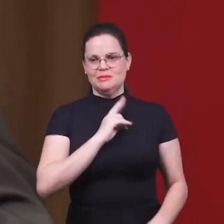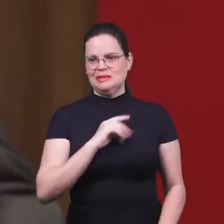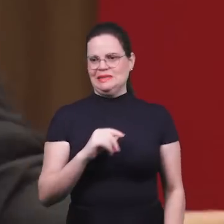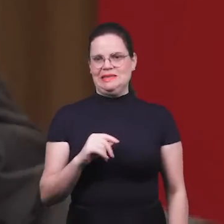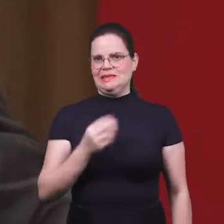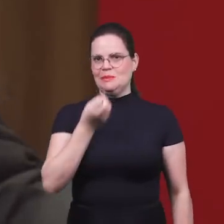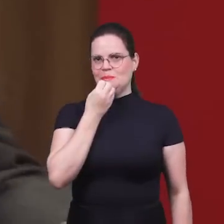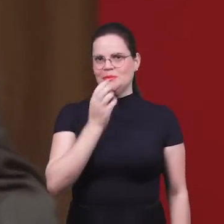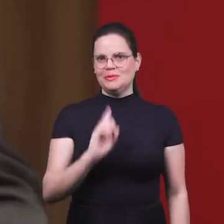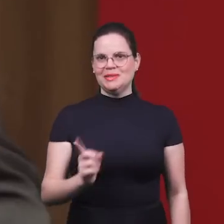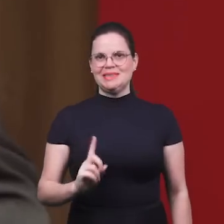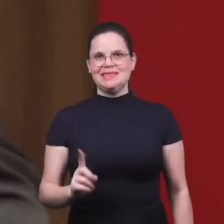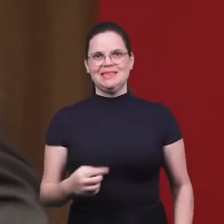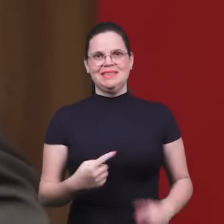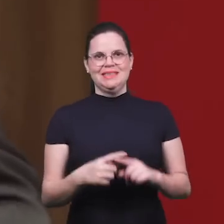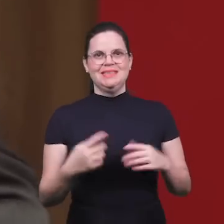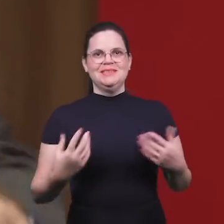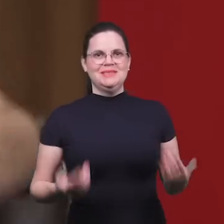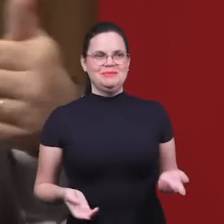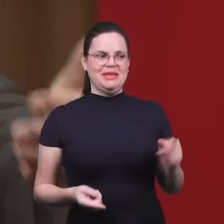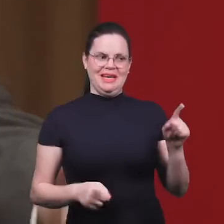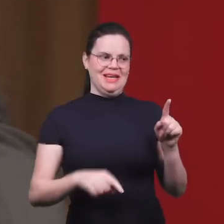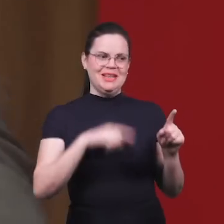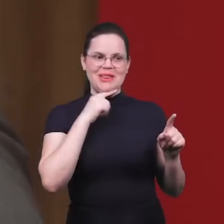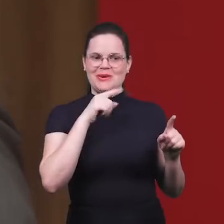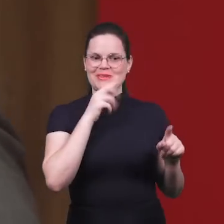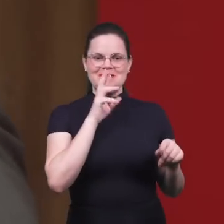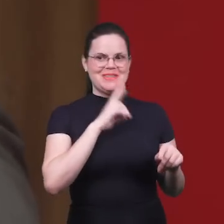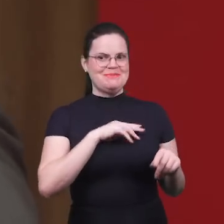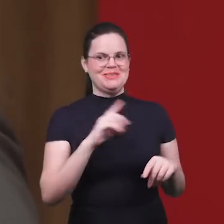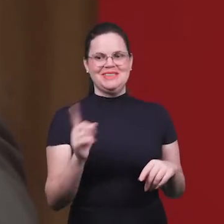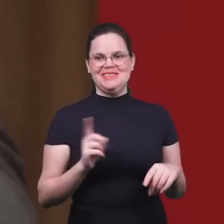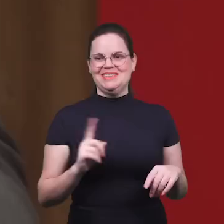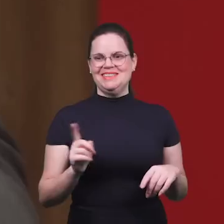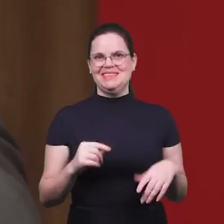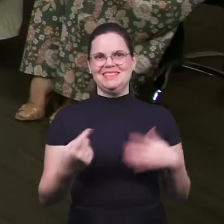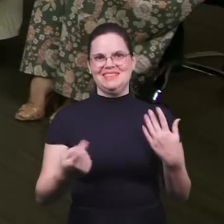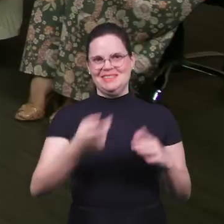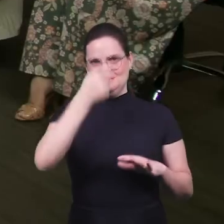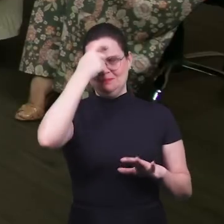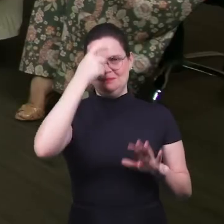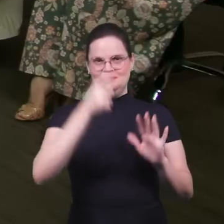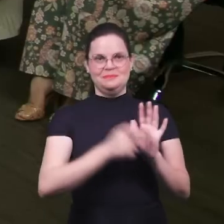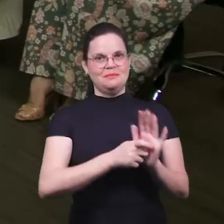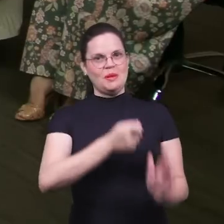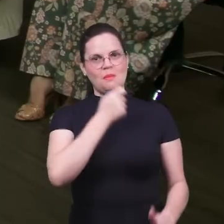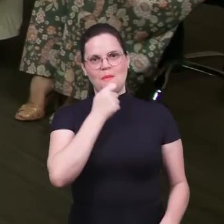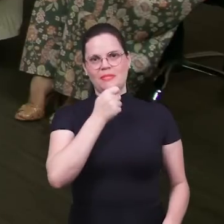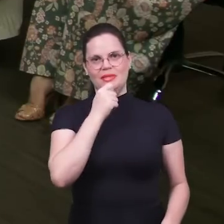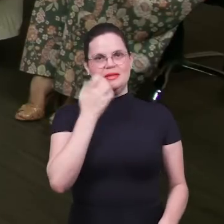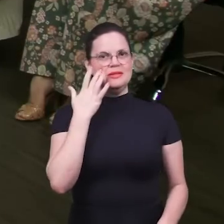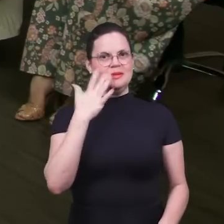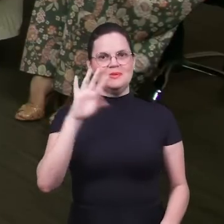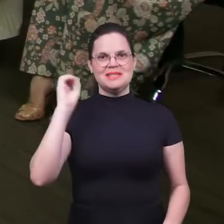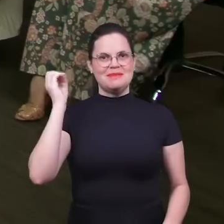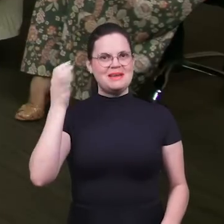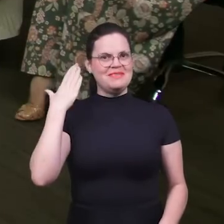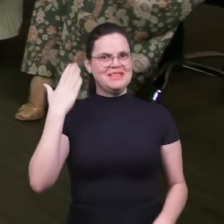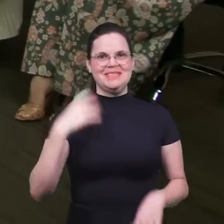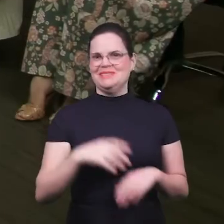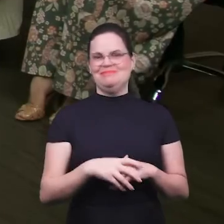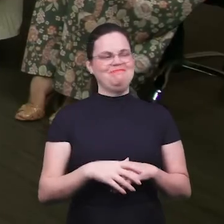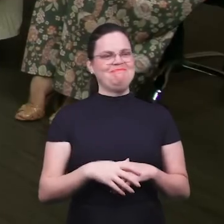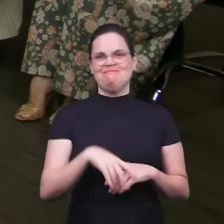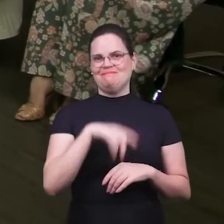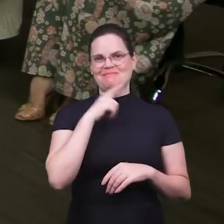sabe que as perguntas não são perguntas que a inteligência artificial consegue responder ainda, né? Inteligência artificial ainda não está conseguindo ter revelação.